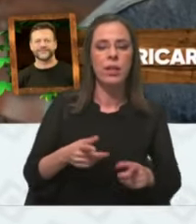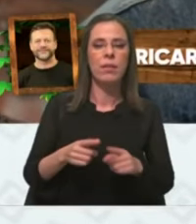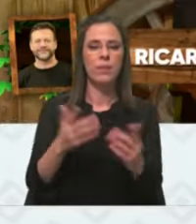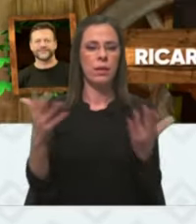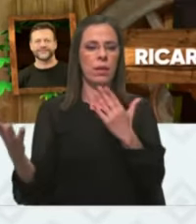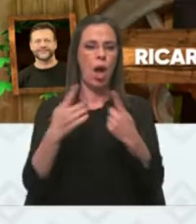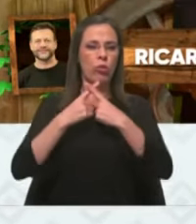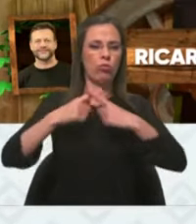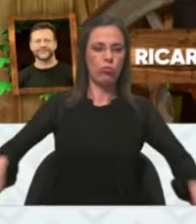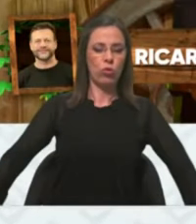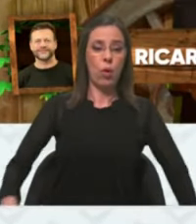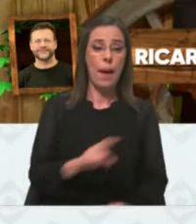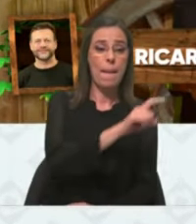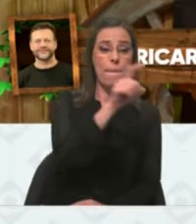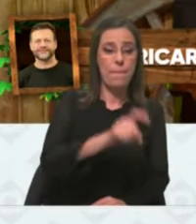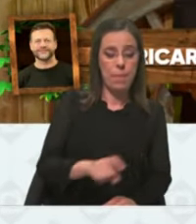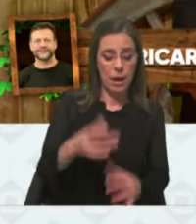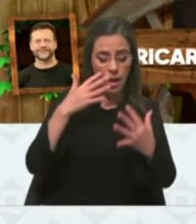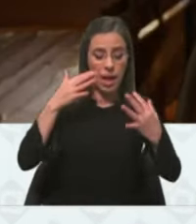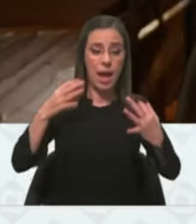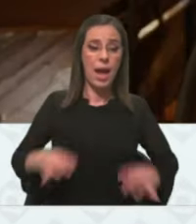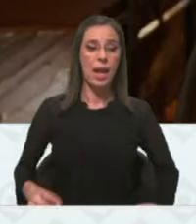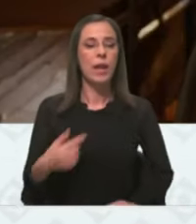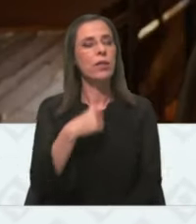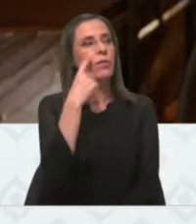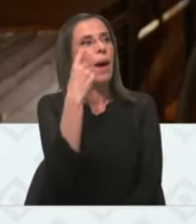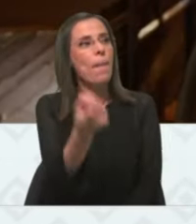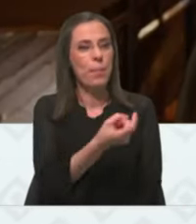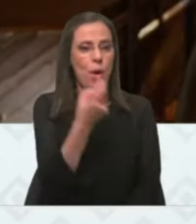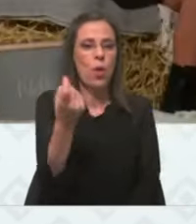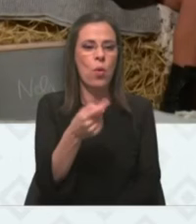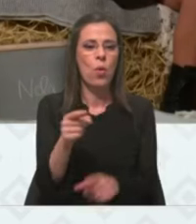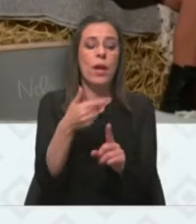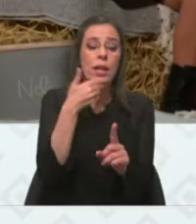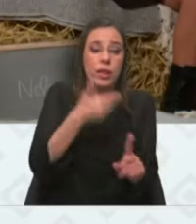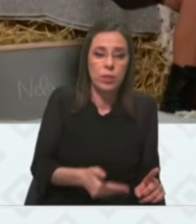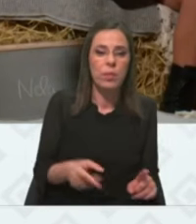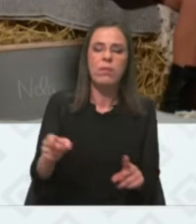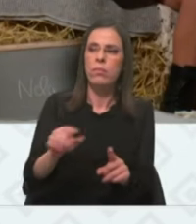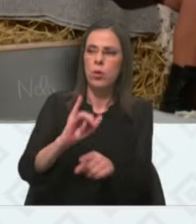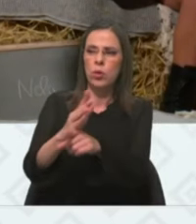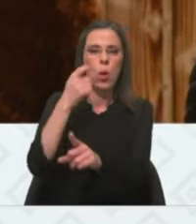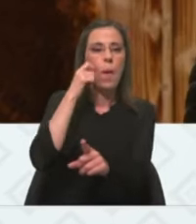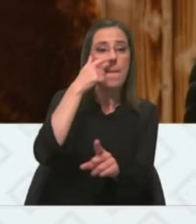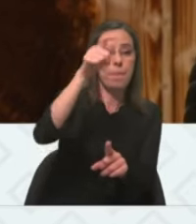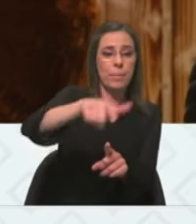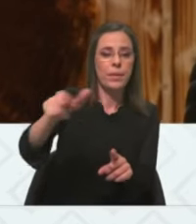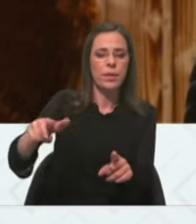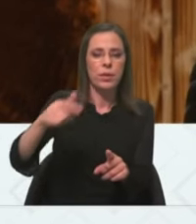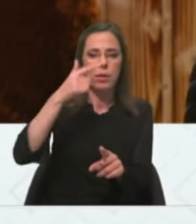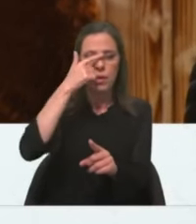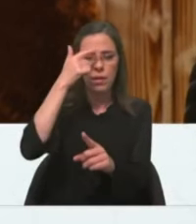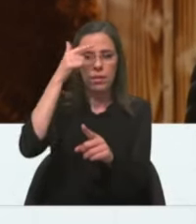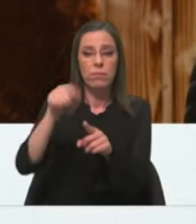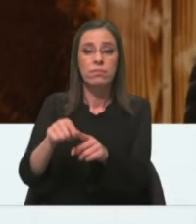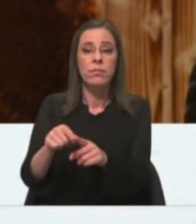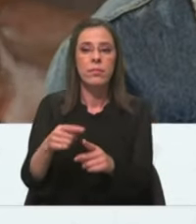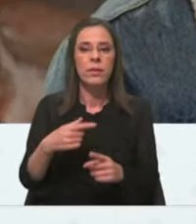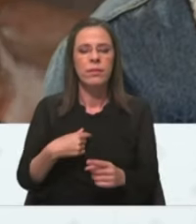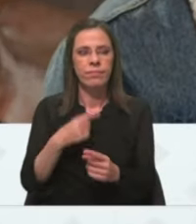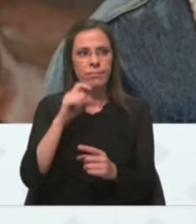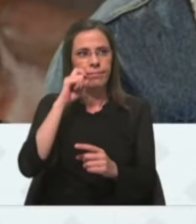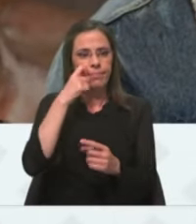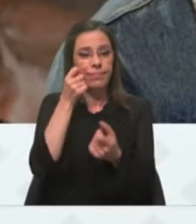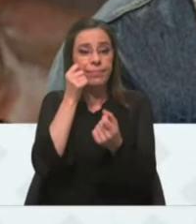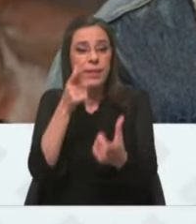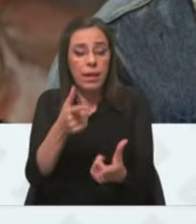muito grande entre a paz e a natureza, que foi o que eu fui à procura com esta experiência, com a parte humana, que também tive que abrir um bocadinho os olhos ou